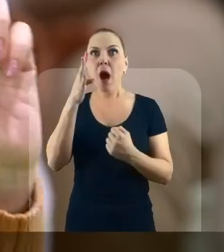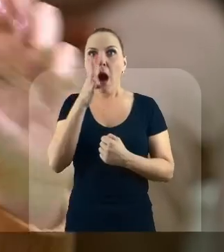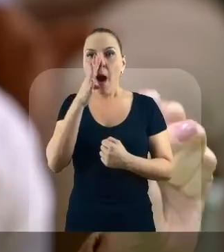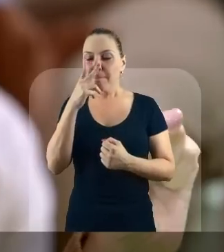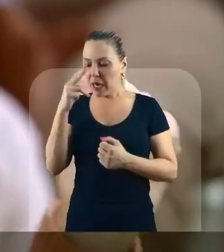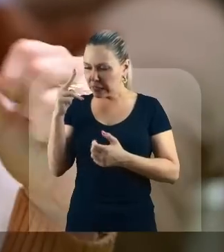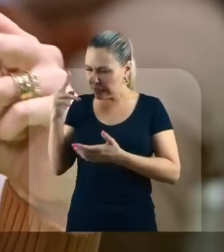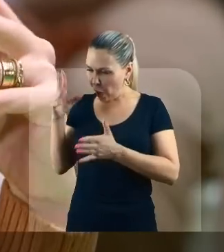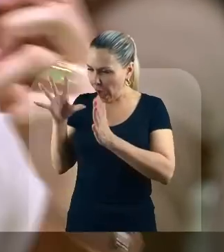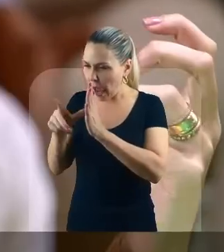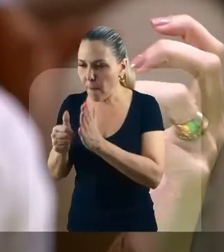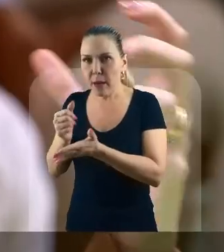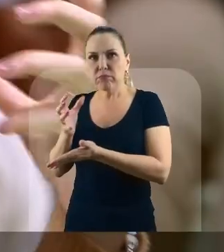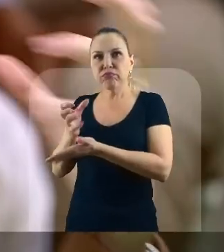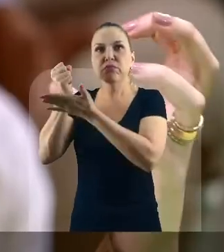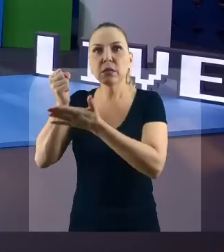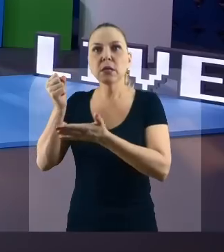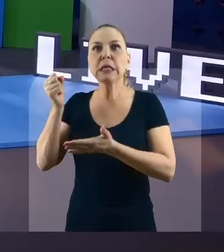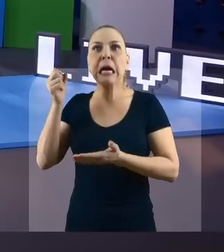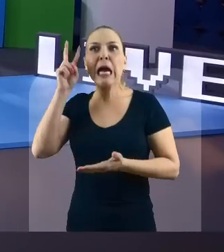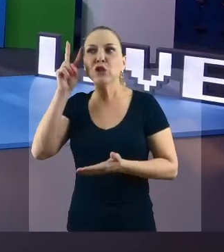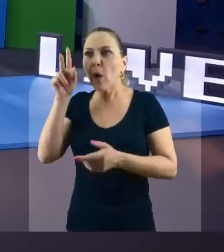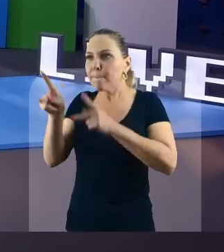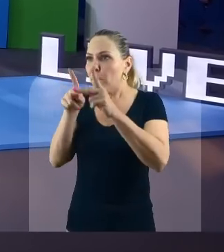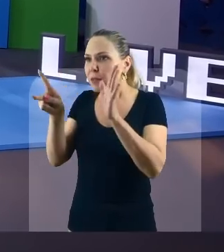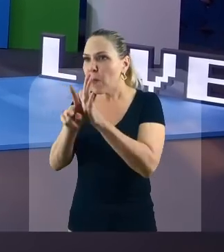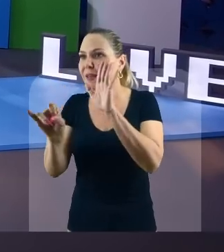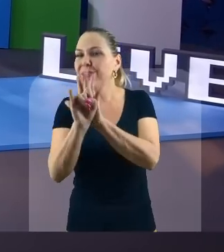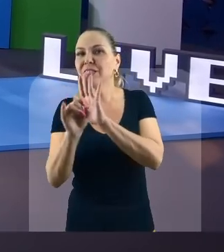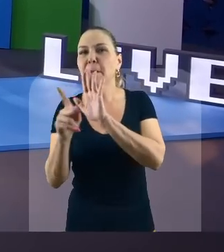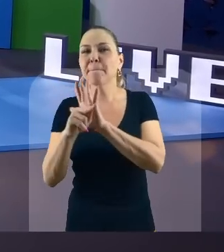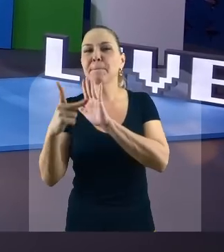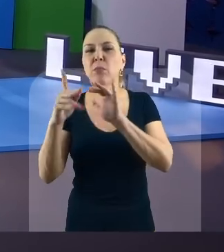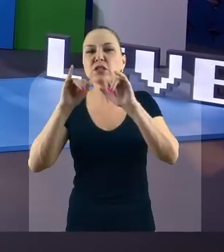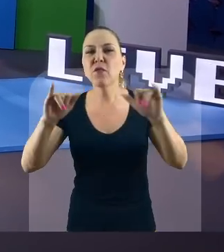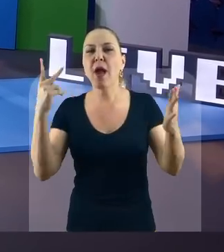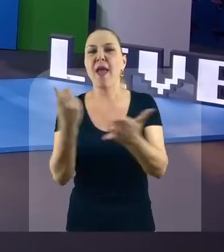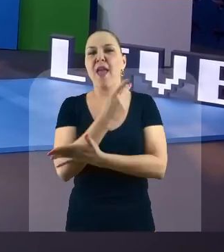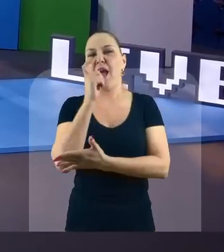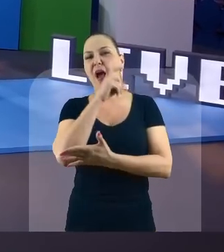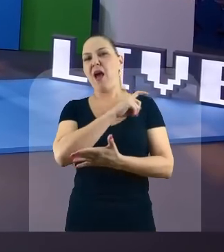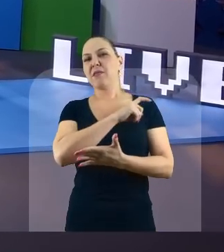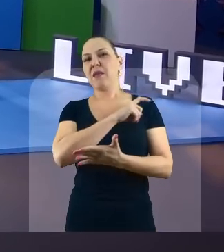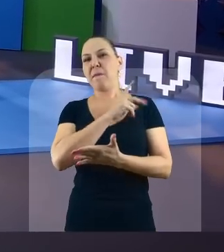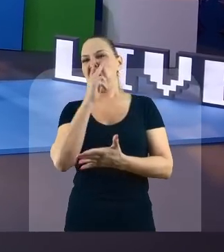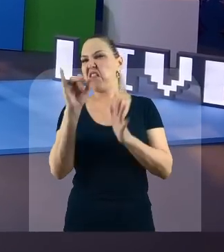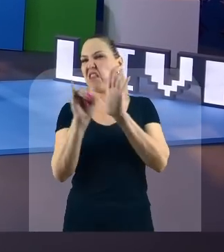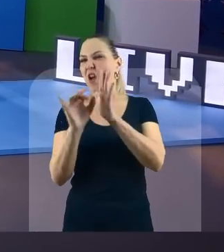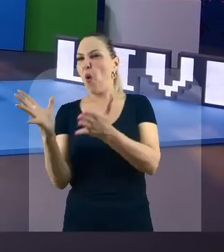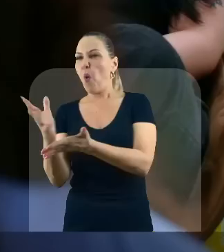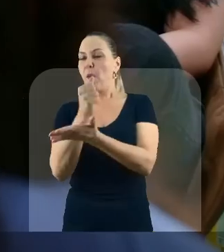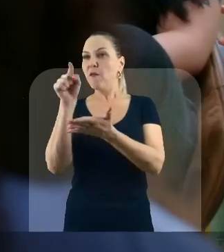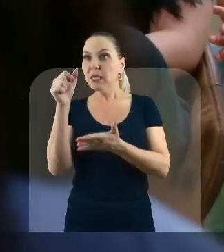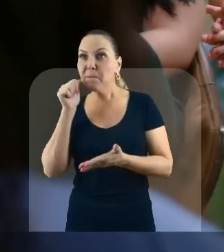eles sequestram a história destas populações identitárias, através desse marxismo identitário. Você